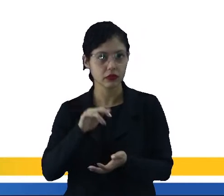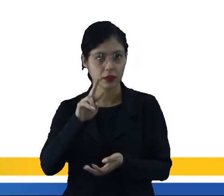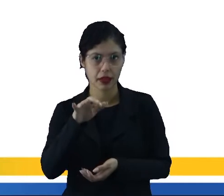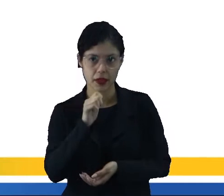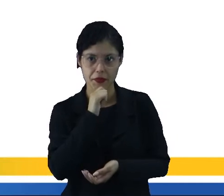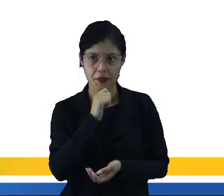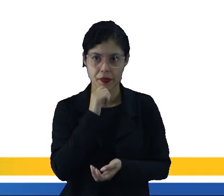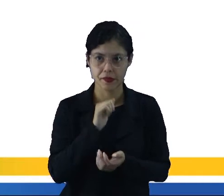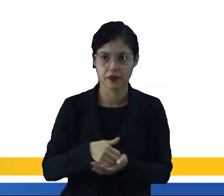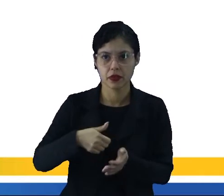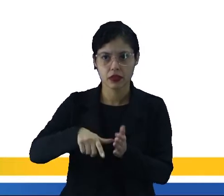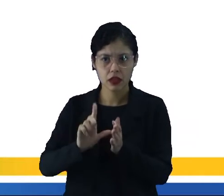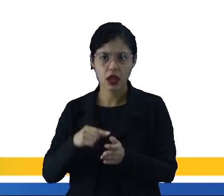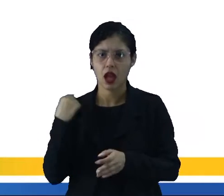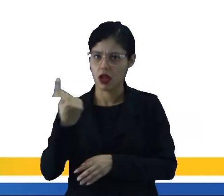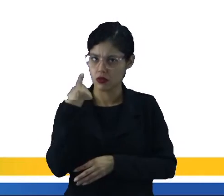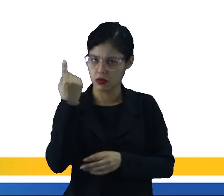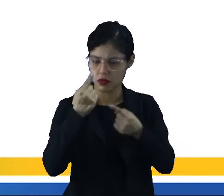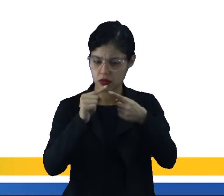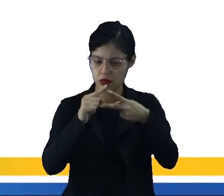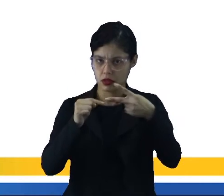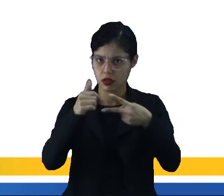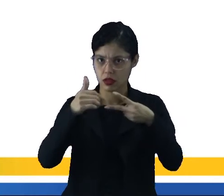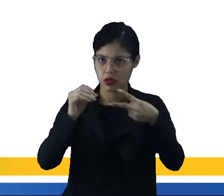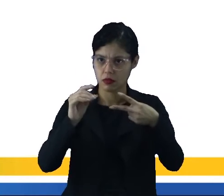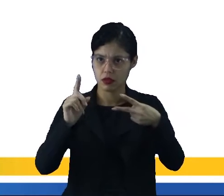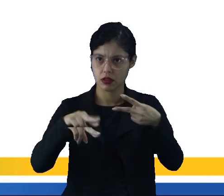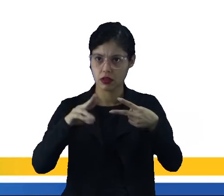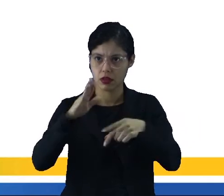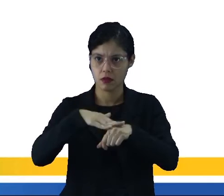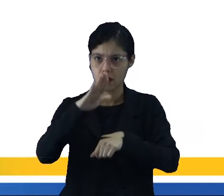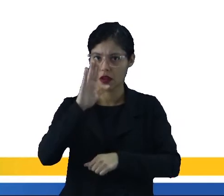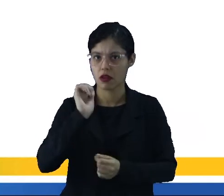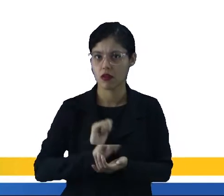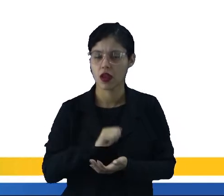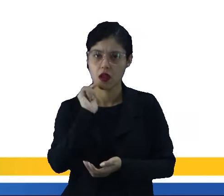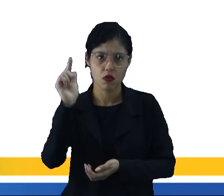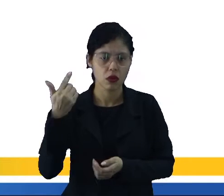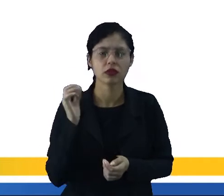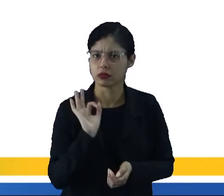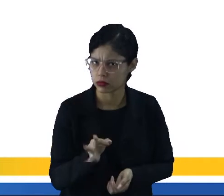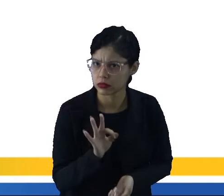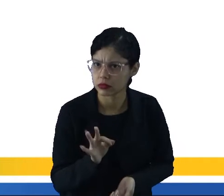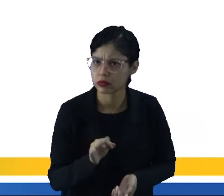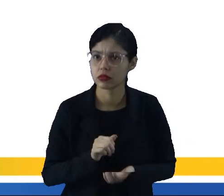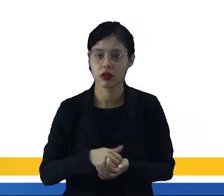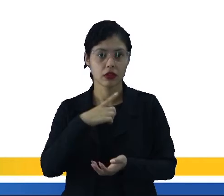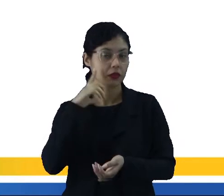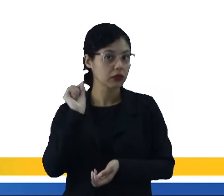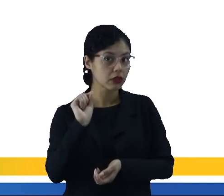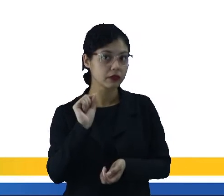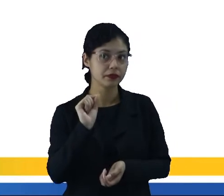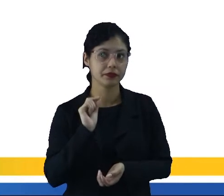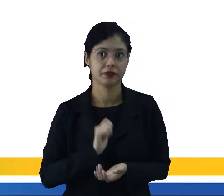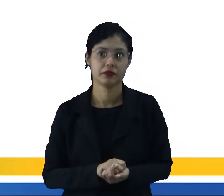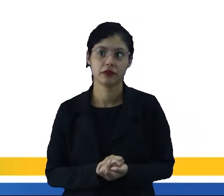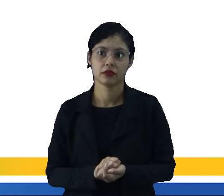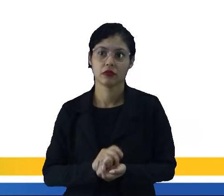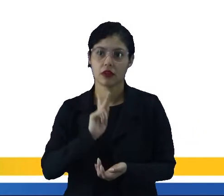antes Note que a altura e as arestam 10% maiores em relação a outro correto Então temos que